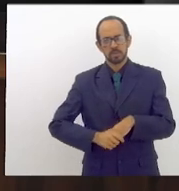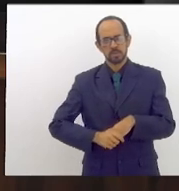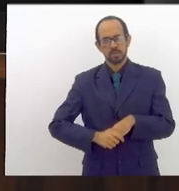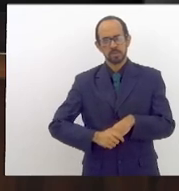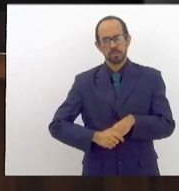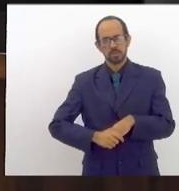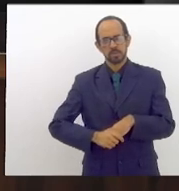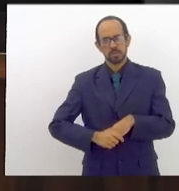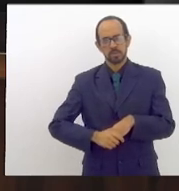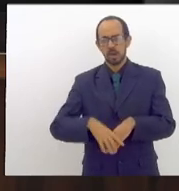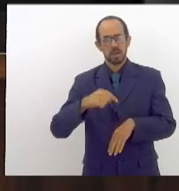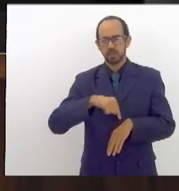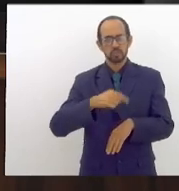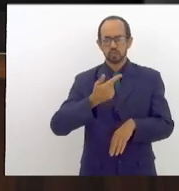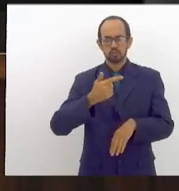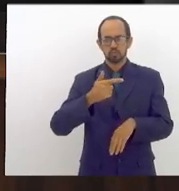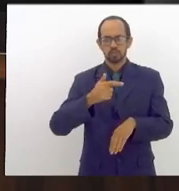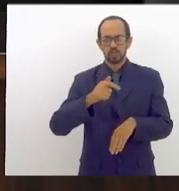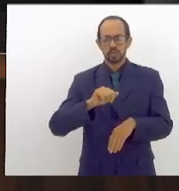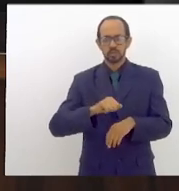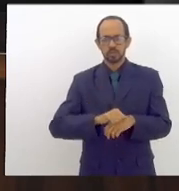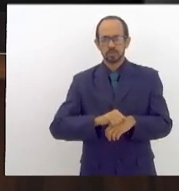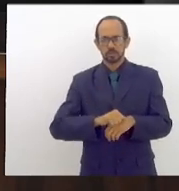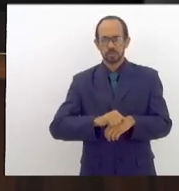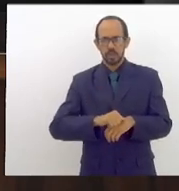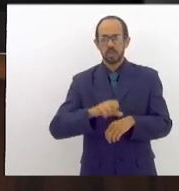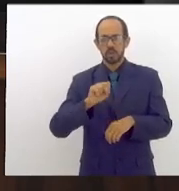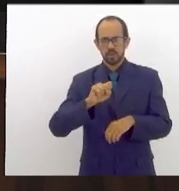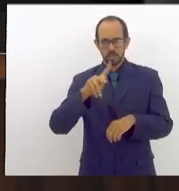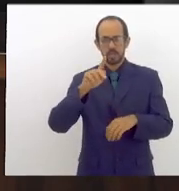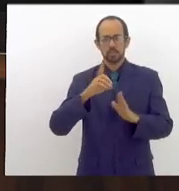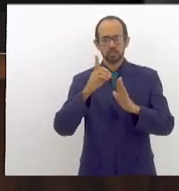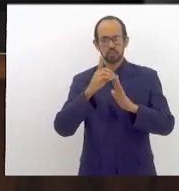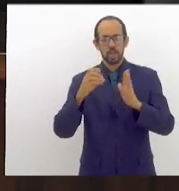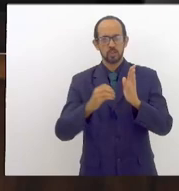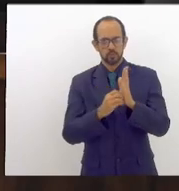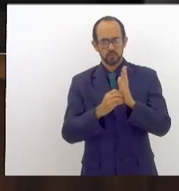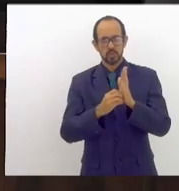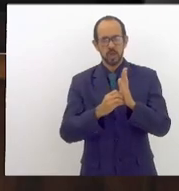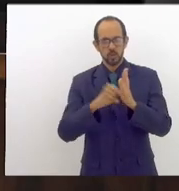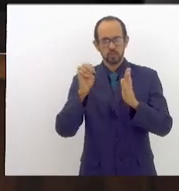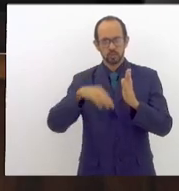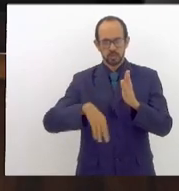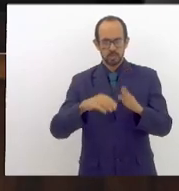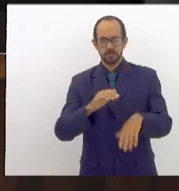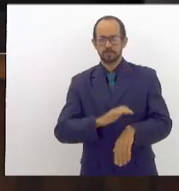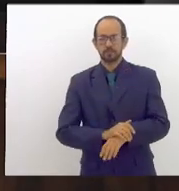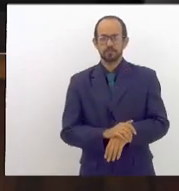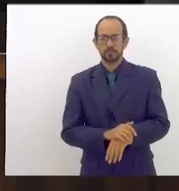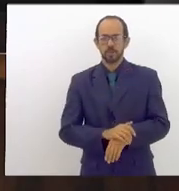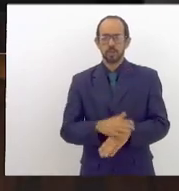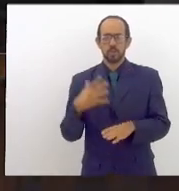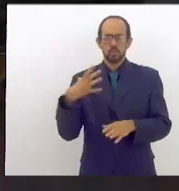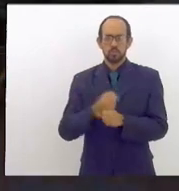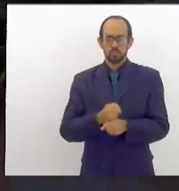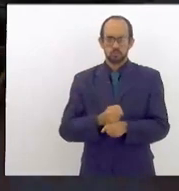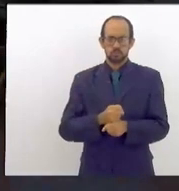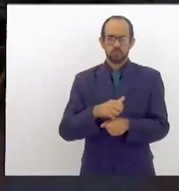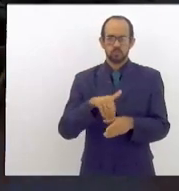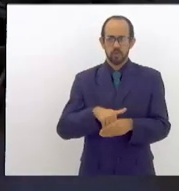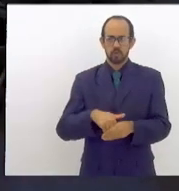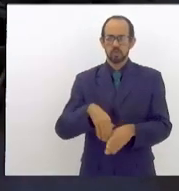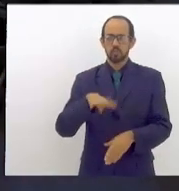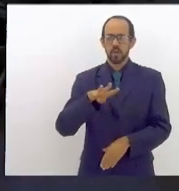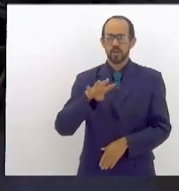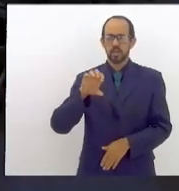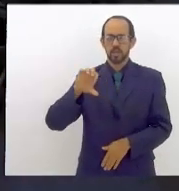mas aí que já nem tem essa opção de registrar o voto sim presidência proclama o resultado votaram 49 senhora 49